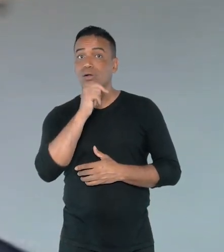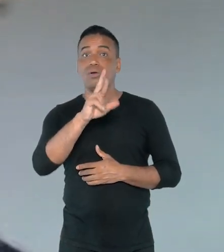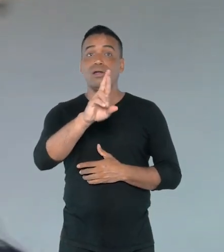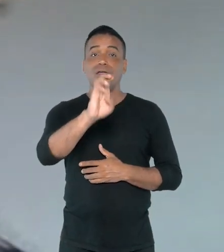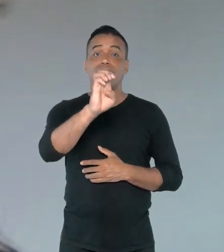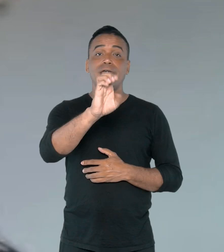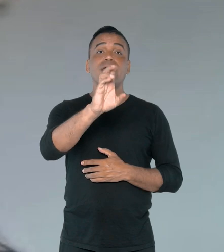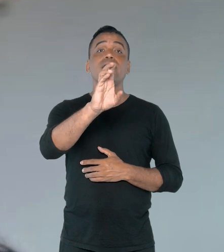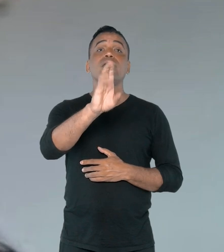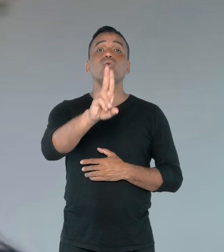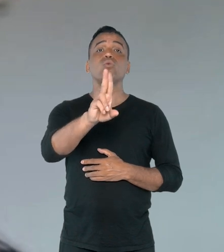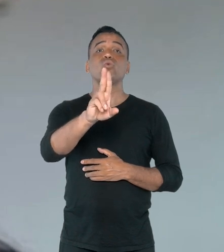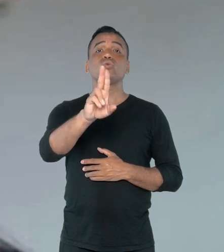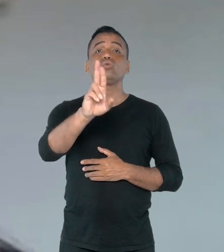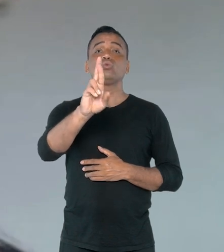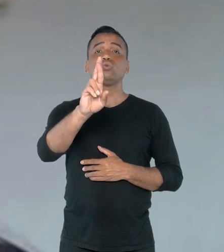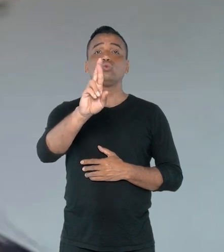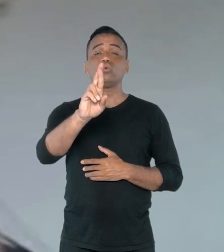que pode ser